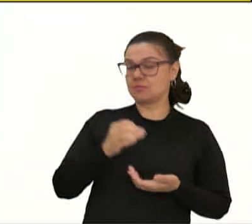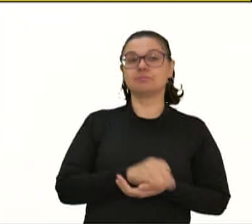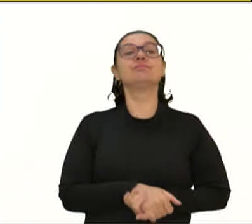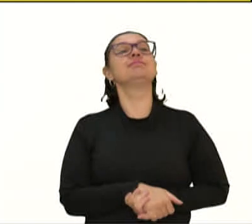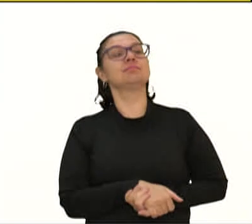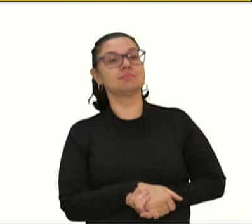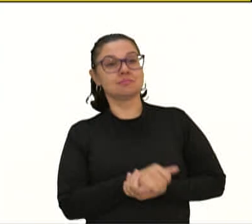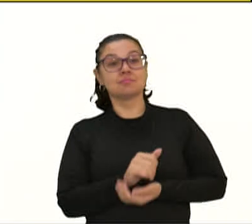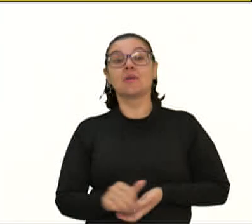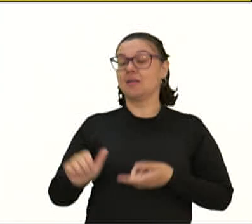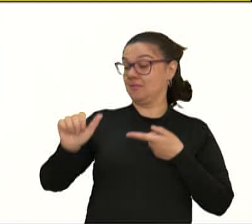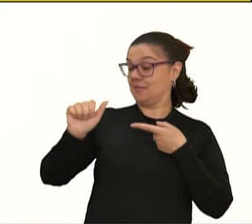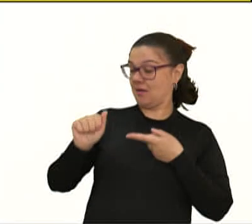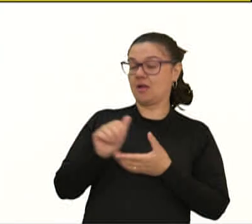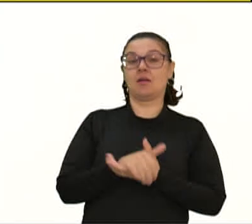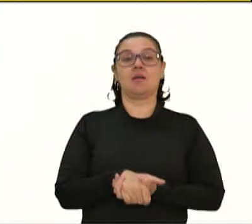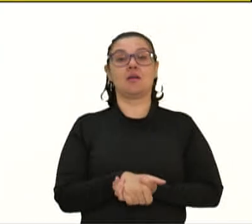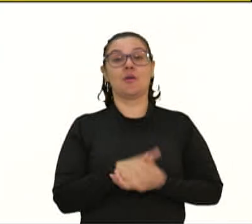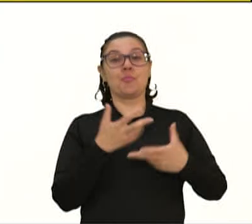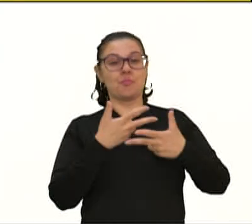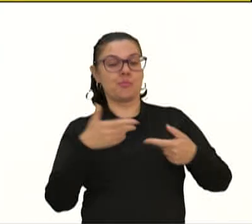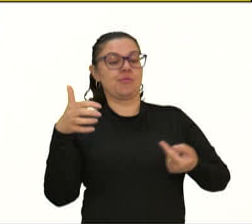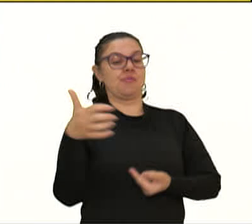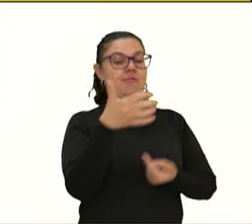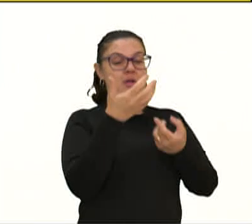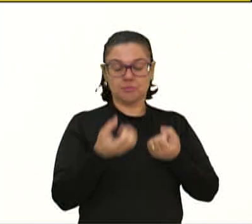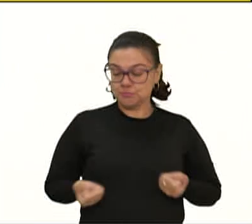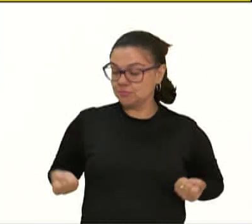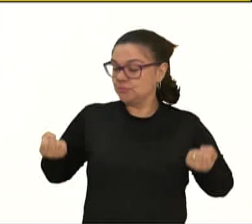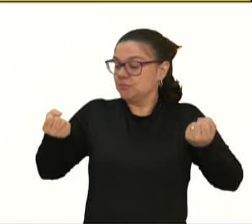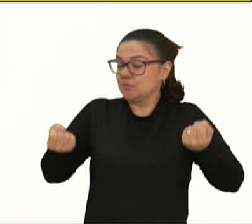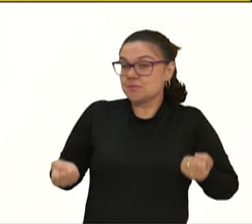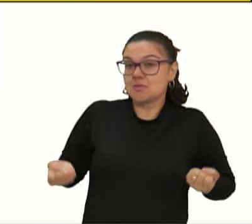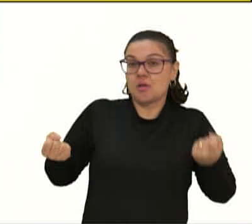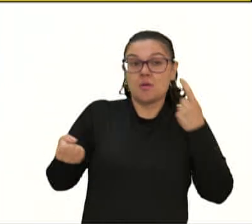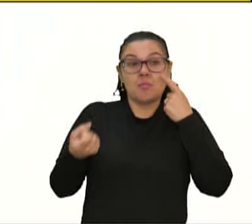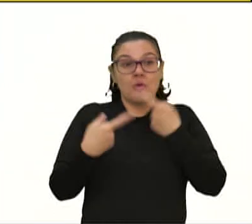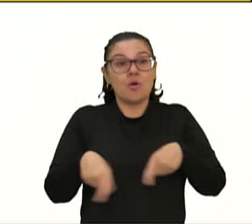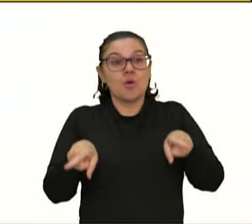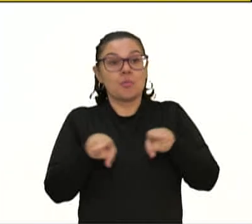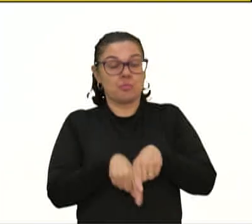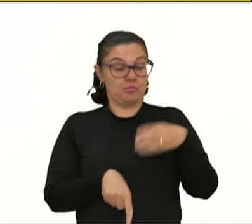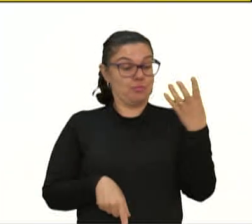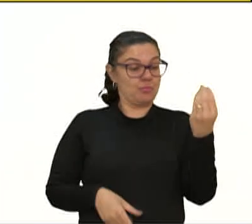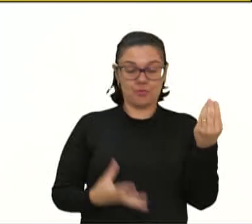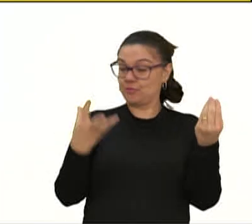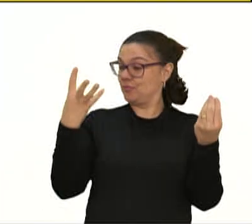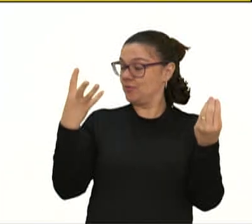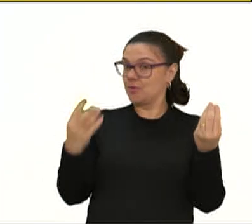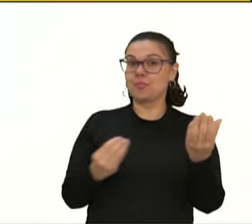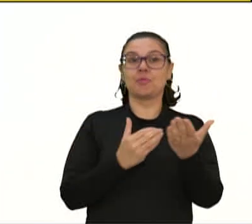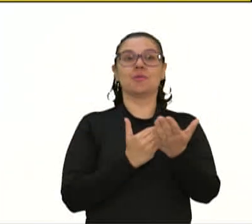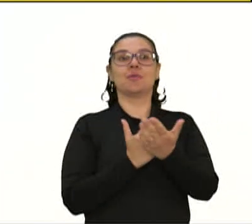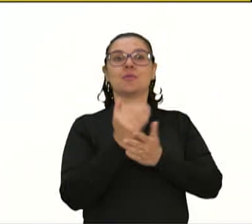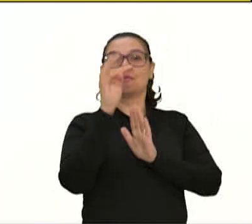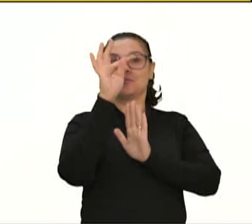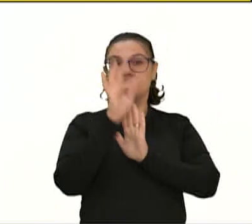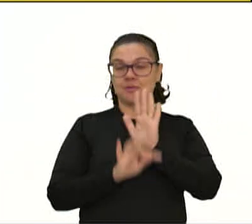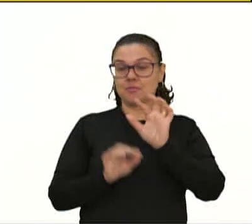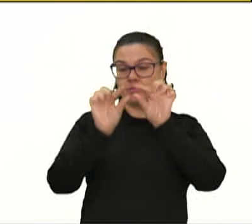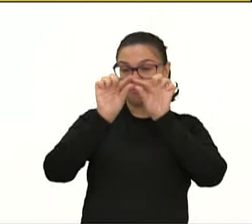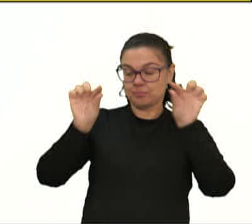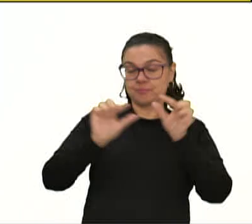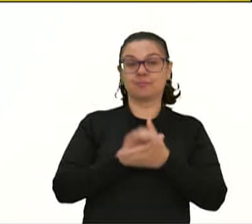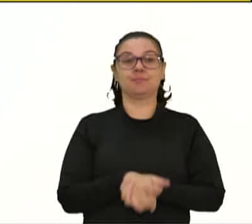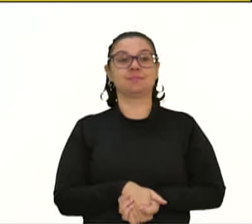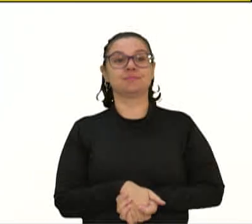correta? Letra A, muitas velas, muitos remos. Observem a repetição de muitos no começo do